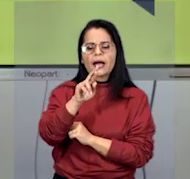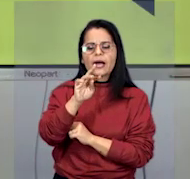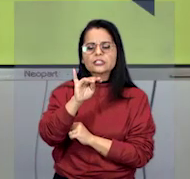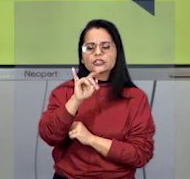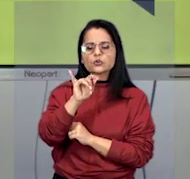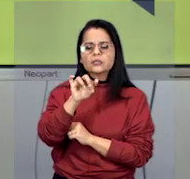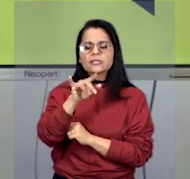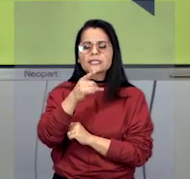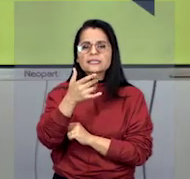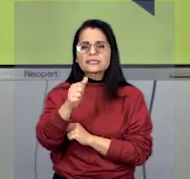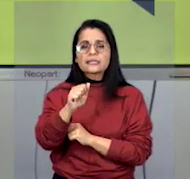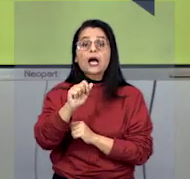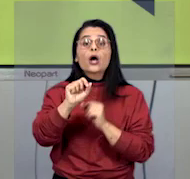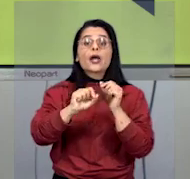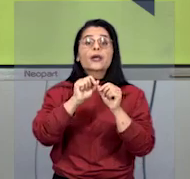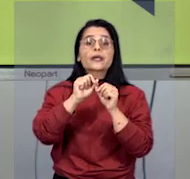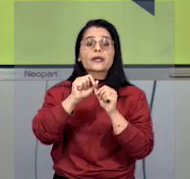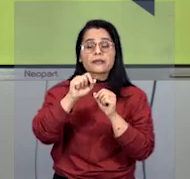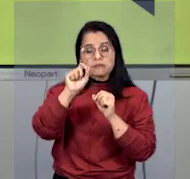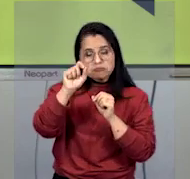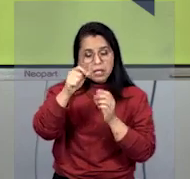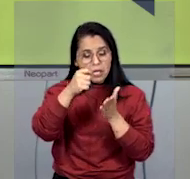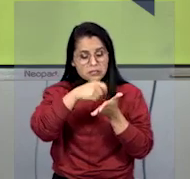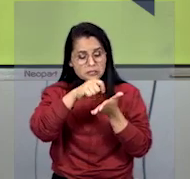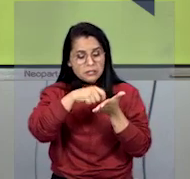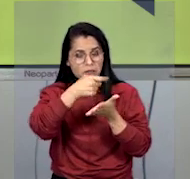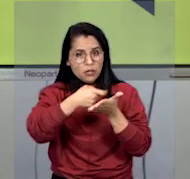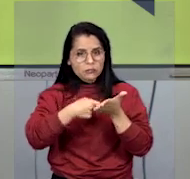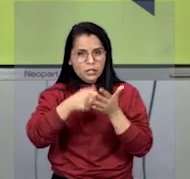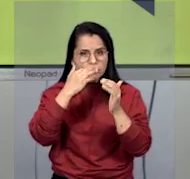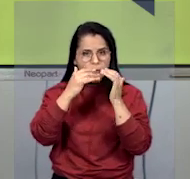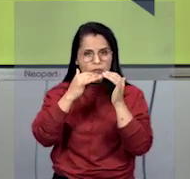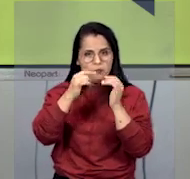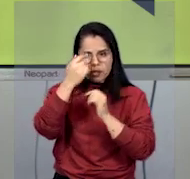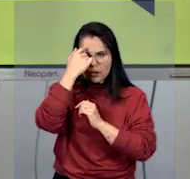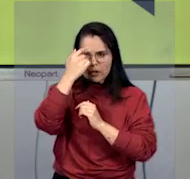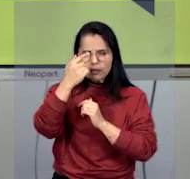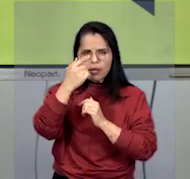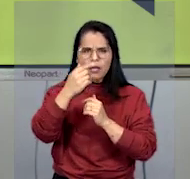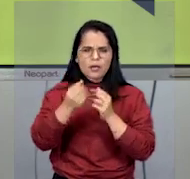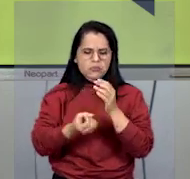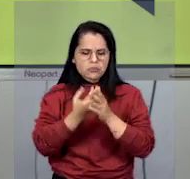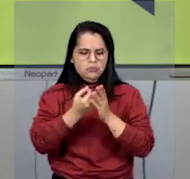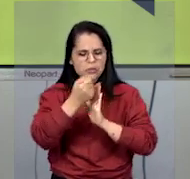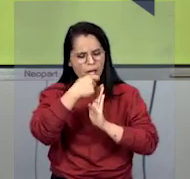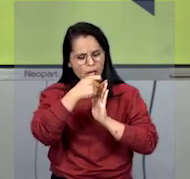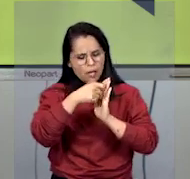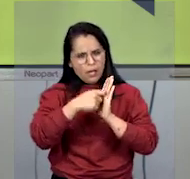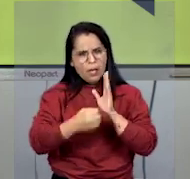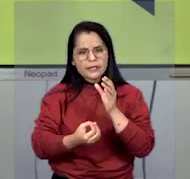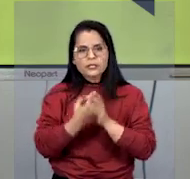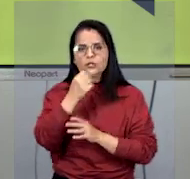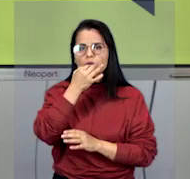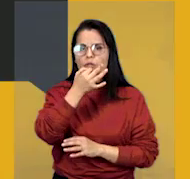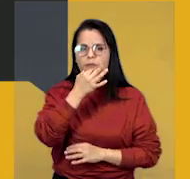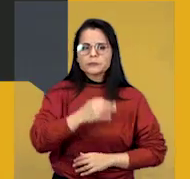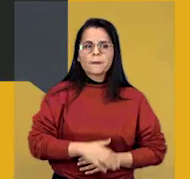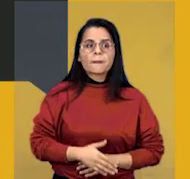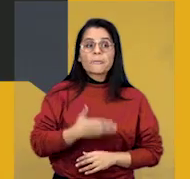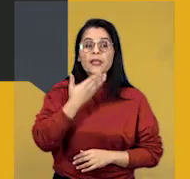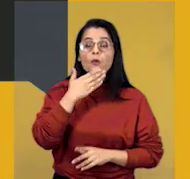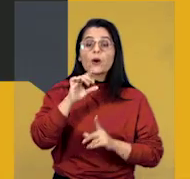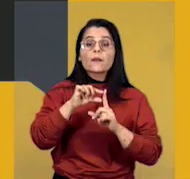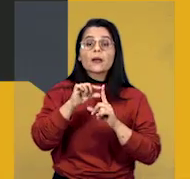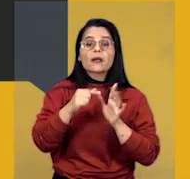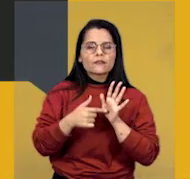escreveu o texto. Ele articulou as ideias, ele movimentou as ideias, ele construiu as ideias de modo a criar um argumento. Qual que é a palavra